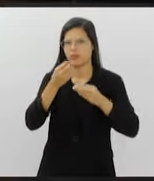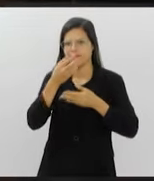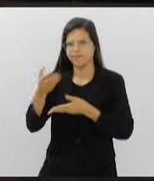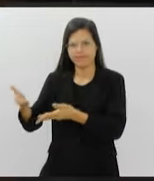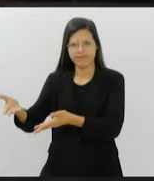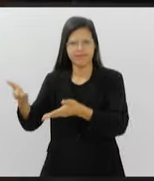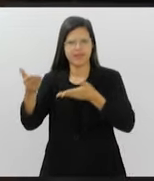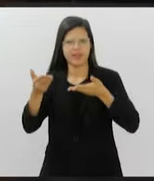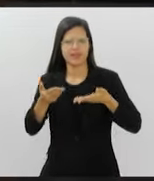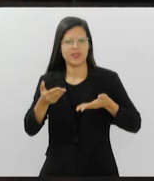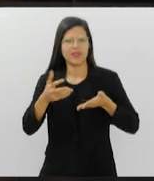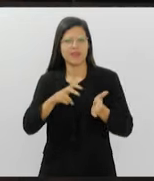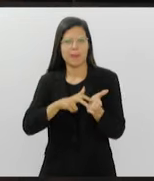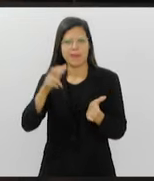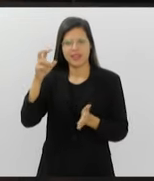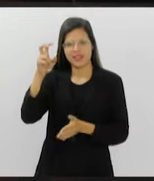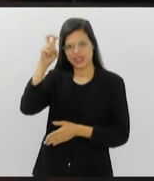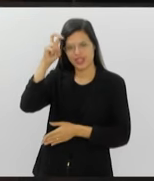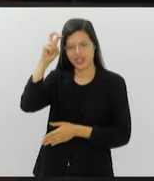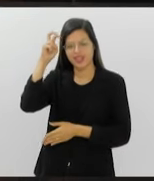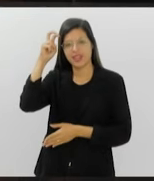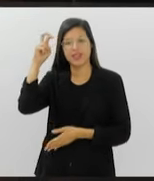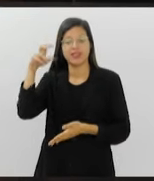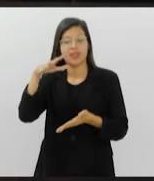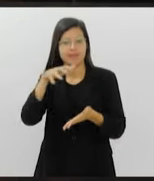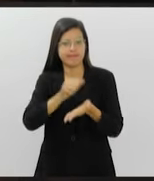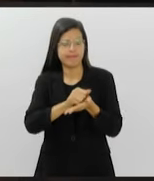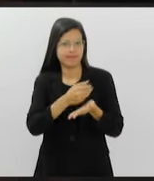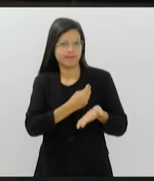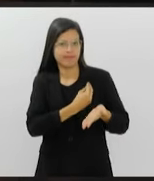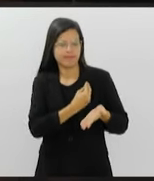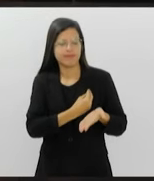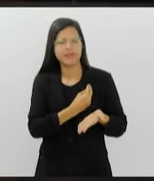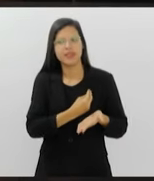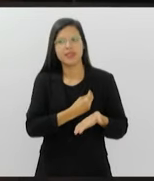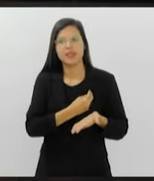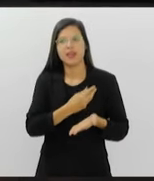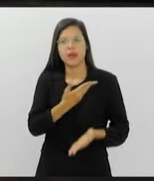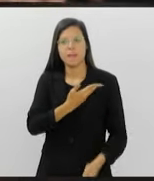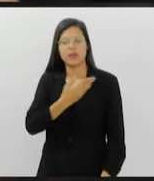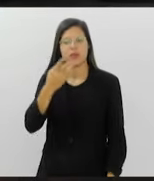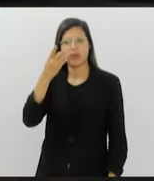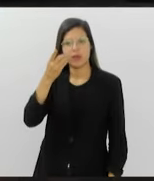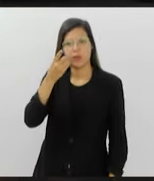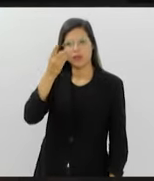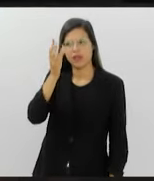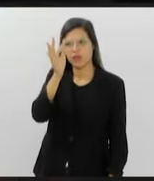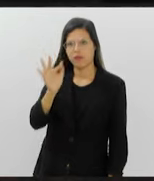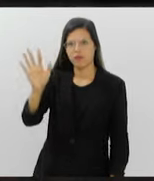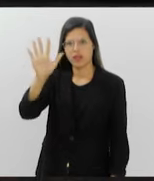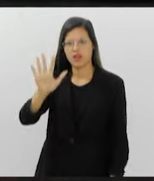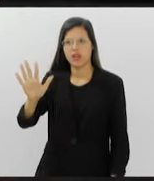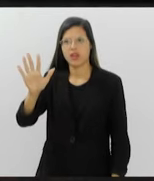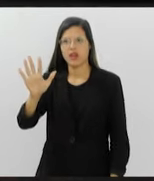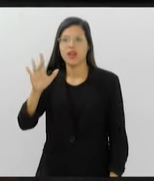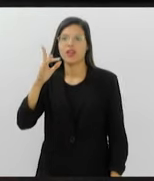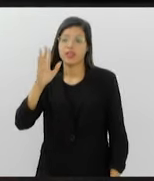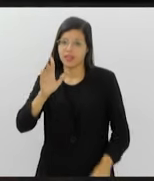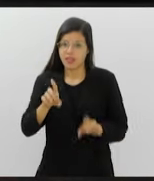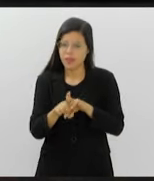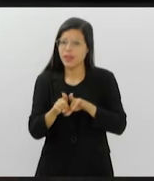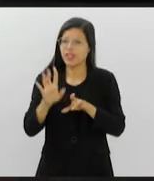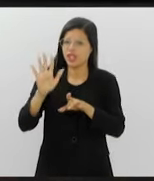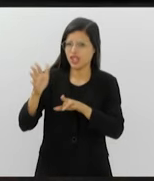bem-vindos nessa manhã de quinta-feira a registrar a presença do meu amigo, deputado federal, deputado estadual há muito tempo aqui